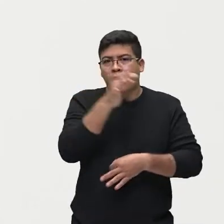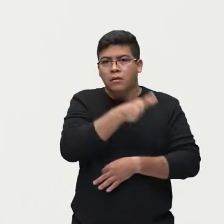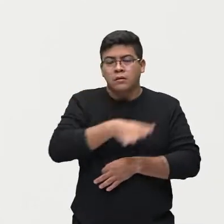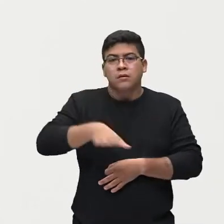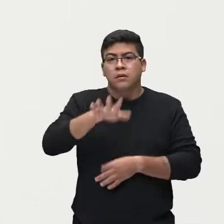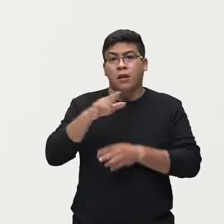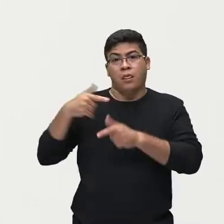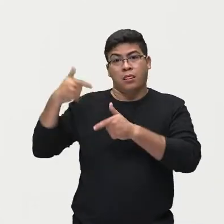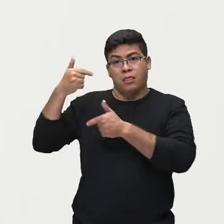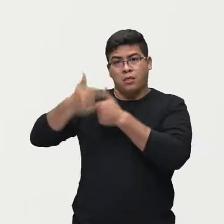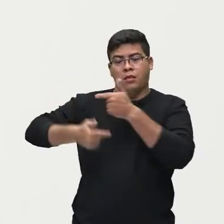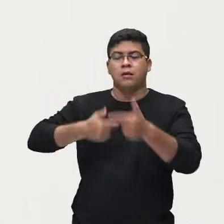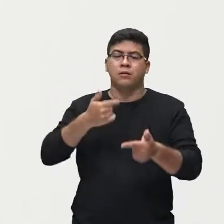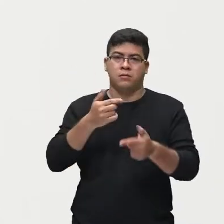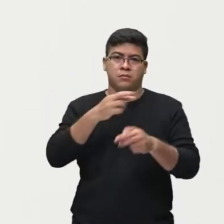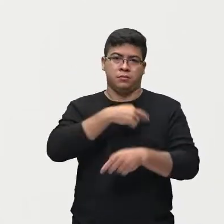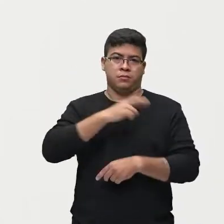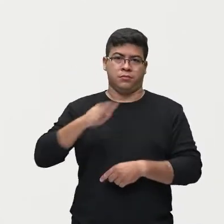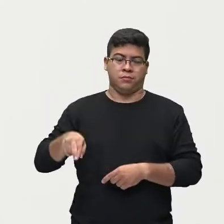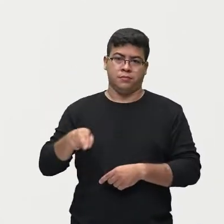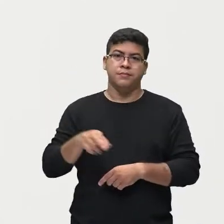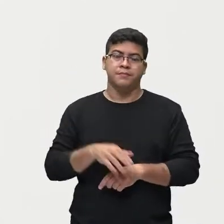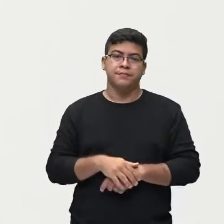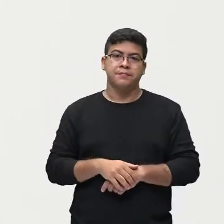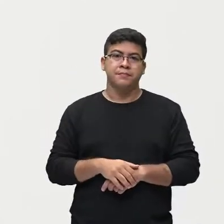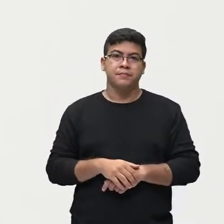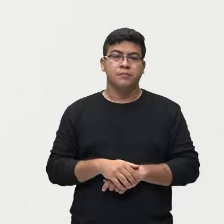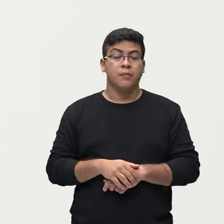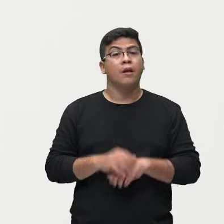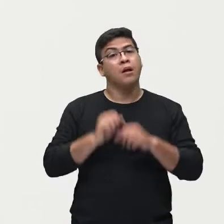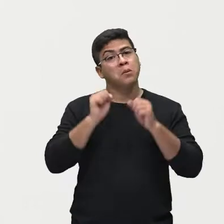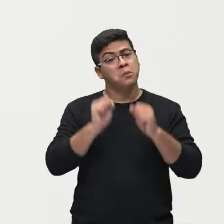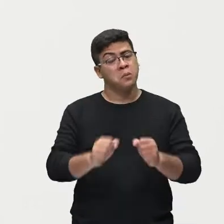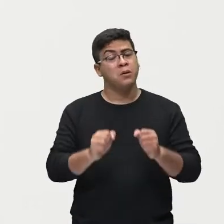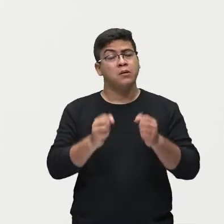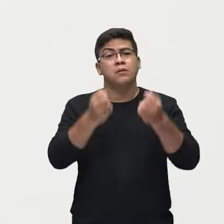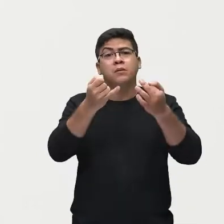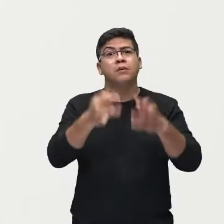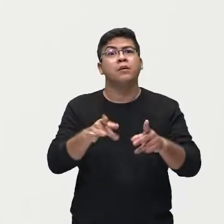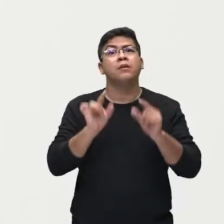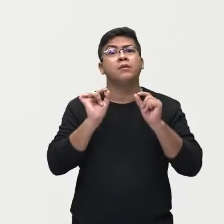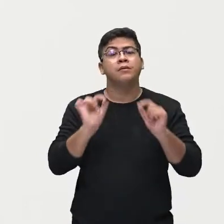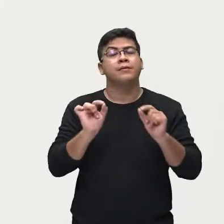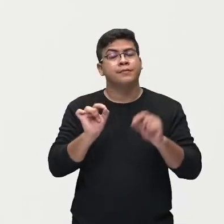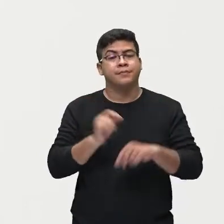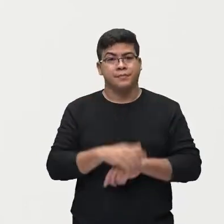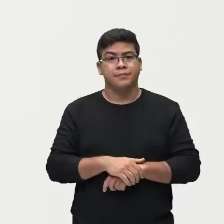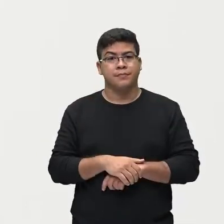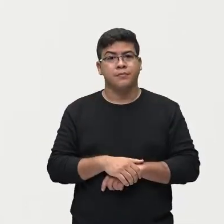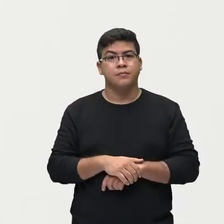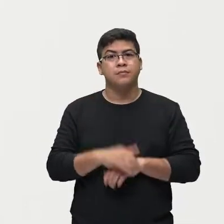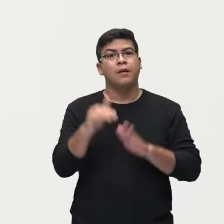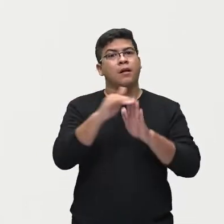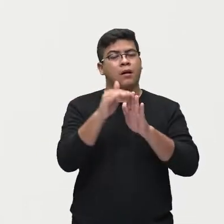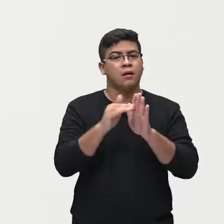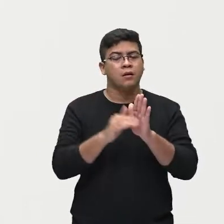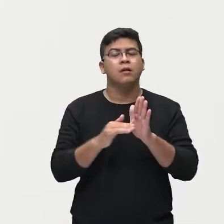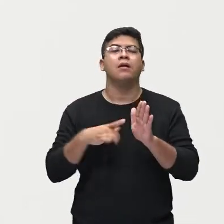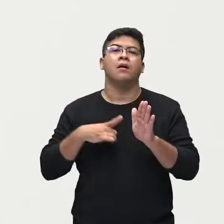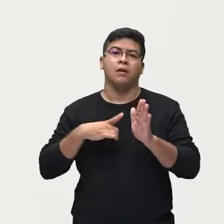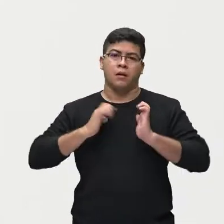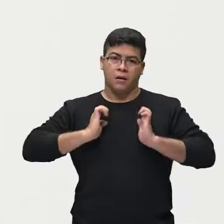tradição religiosa. Ok? Então, nós podemos dizer, então, que os princípios éticos eles estão presentes